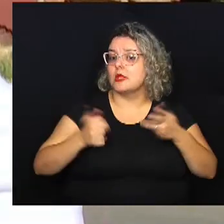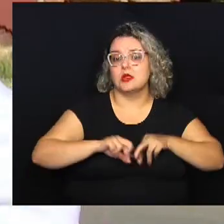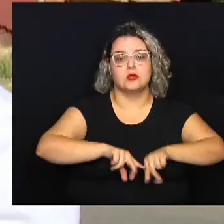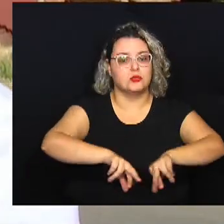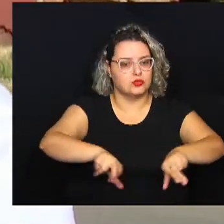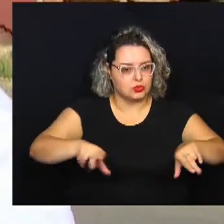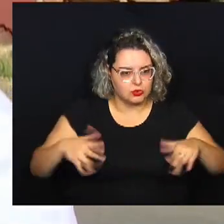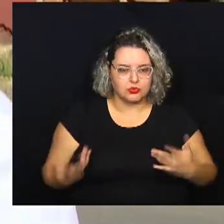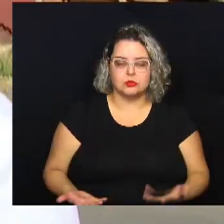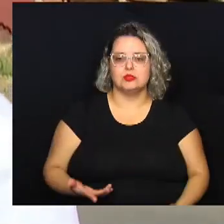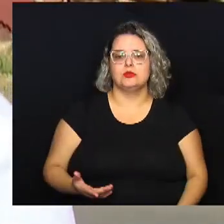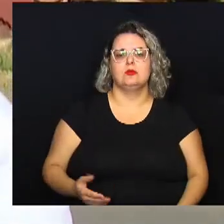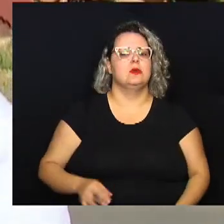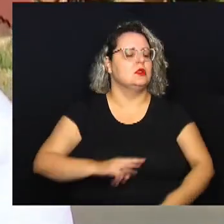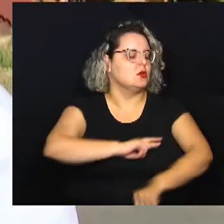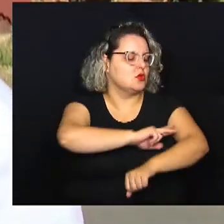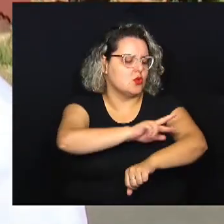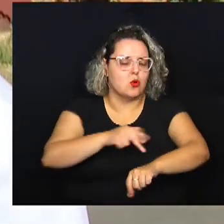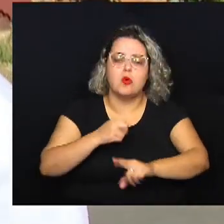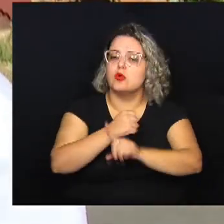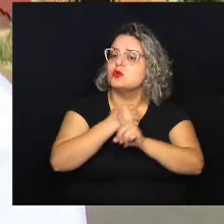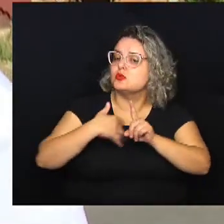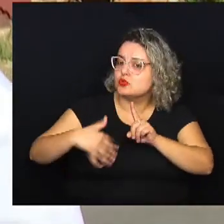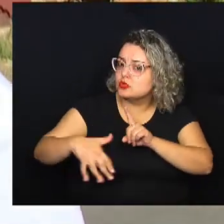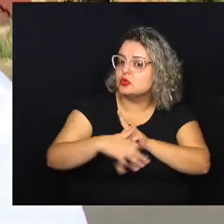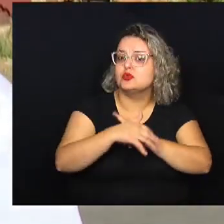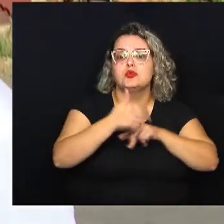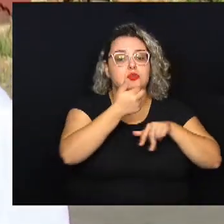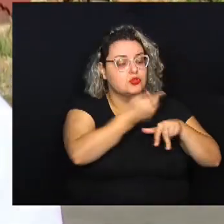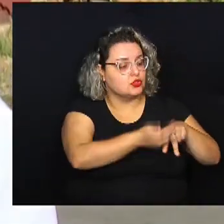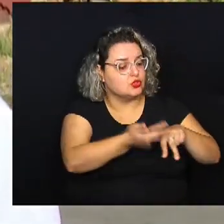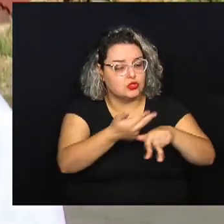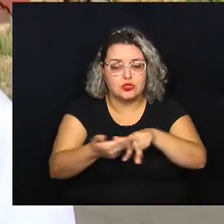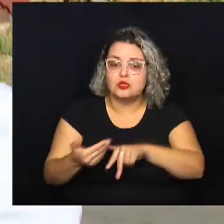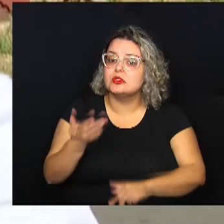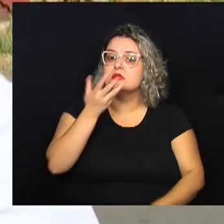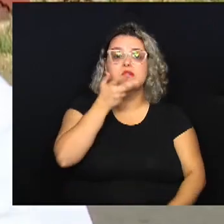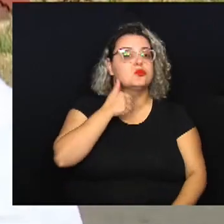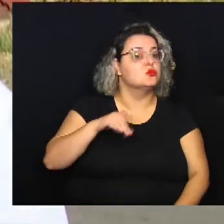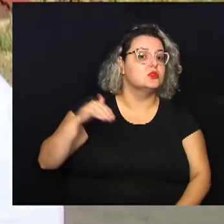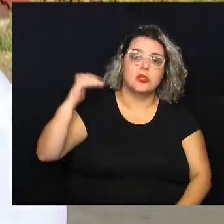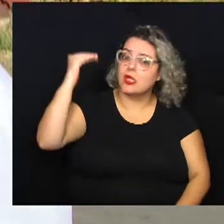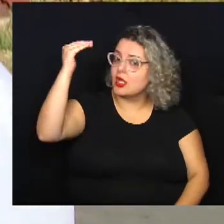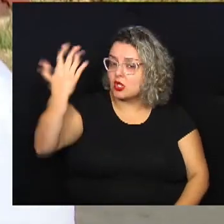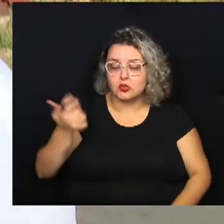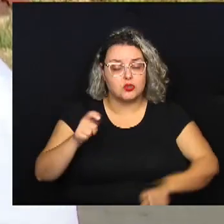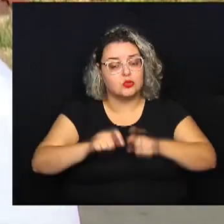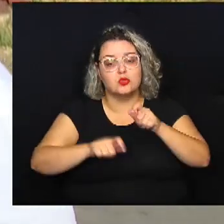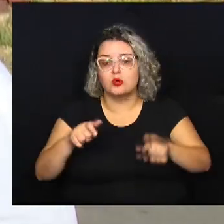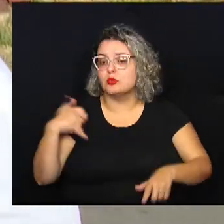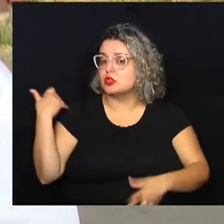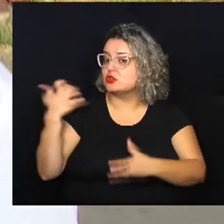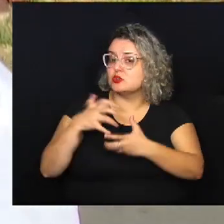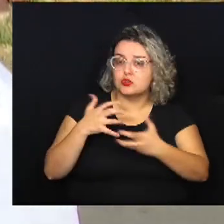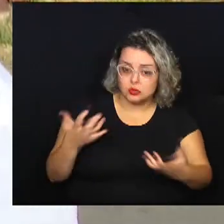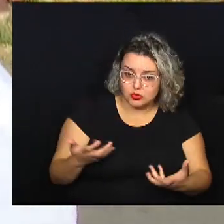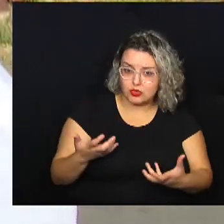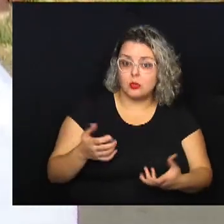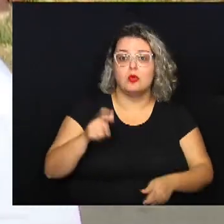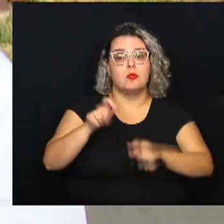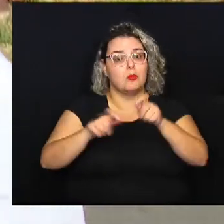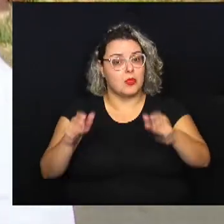Então, a diversidade racial, social, de gênero, crianças, adultos, pessoas idosas, né, pessoas